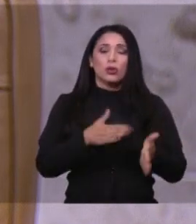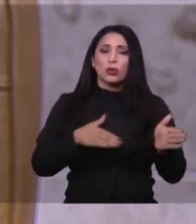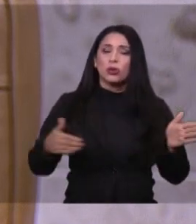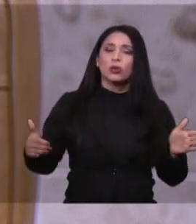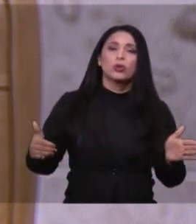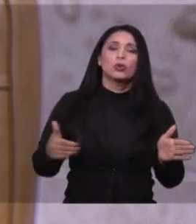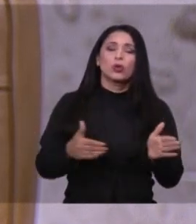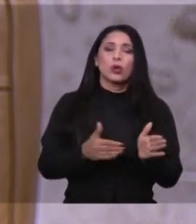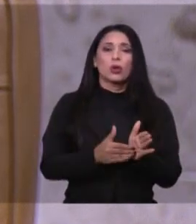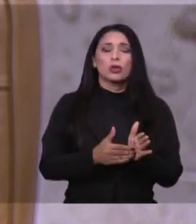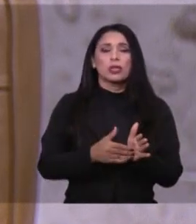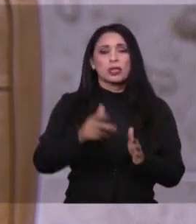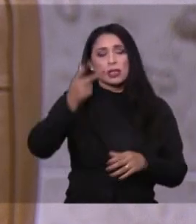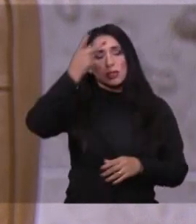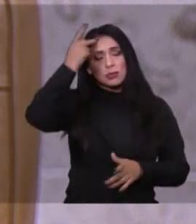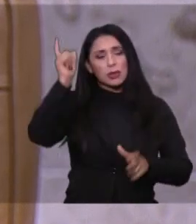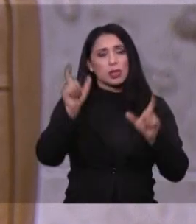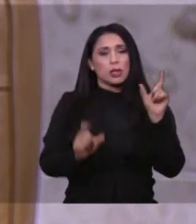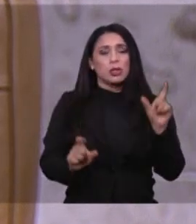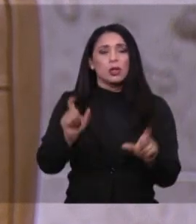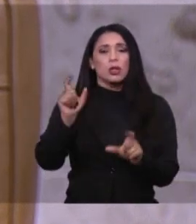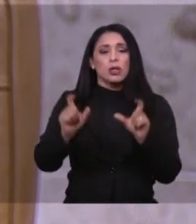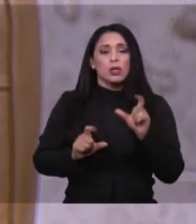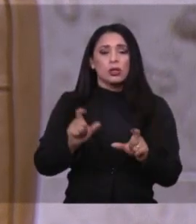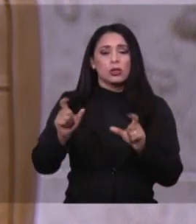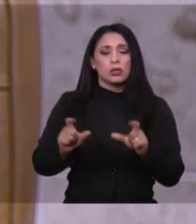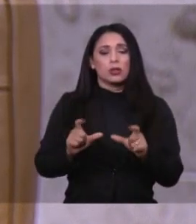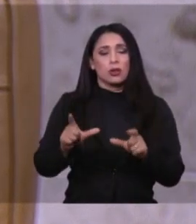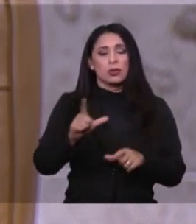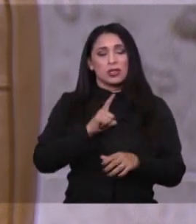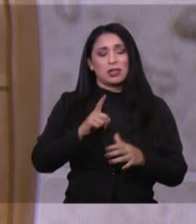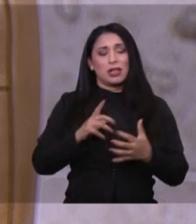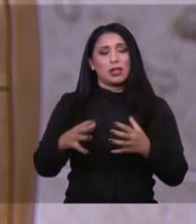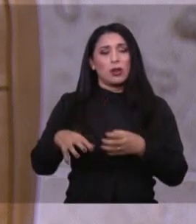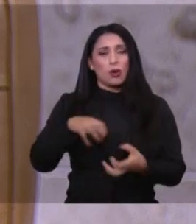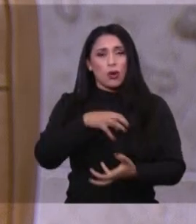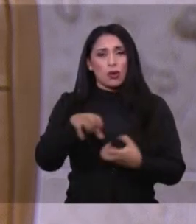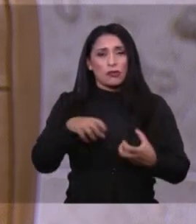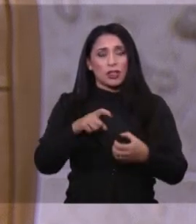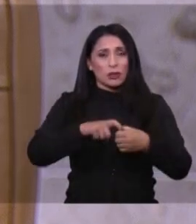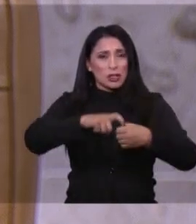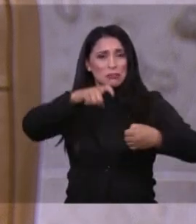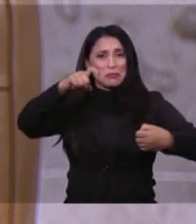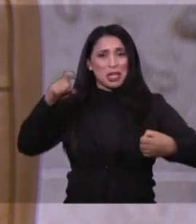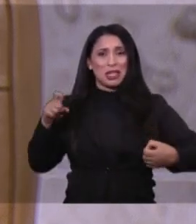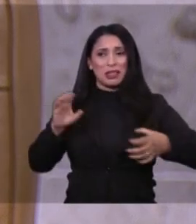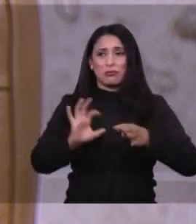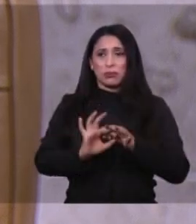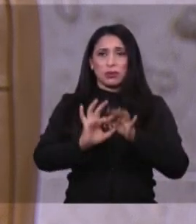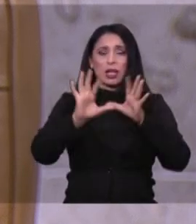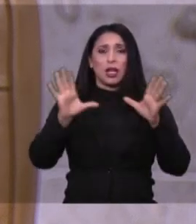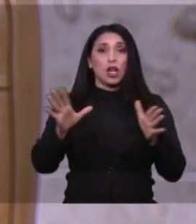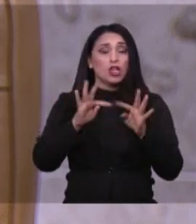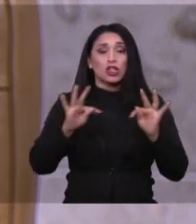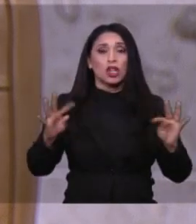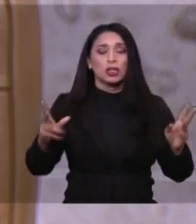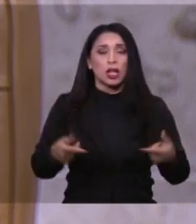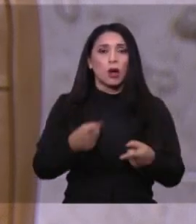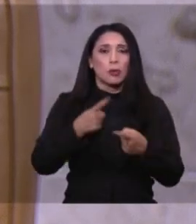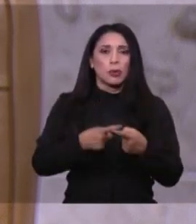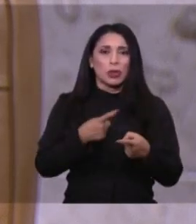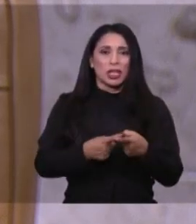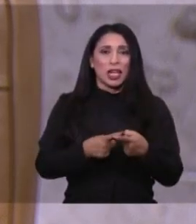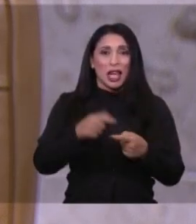todos da comunhão que atualmente se acham em conflito. Emancipação total, porque no Brasil falar